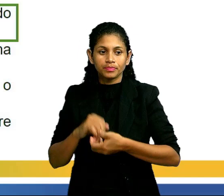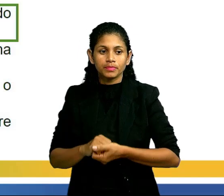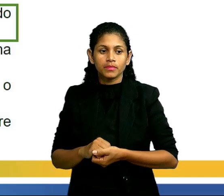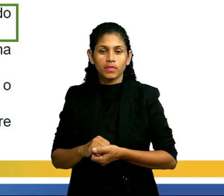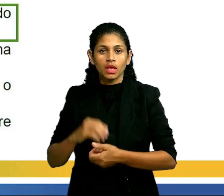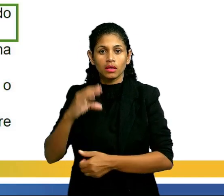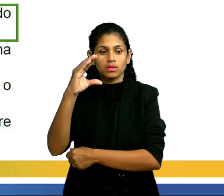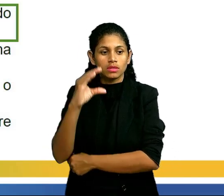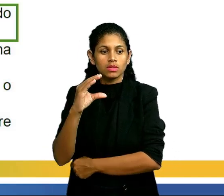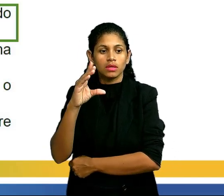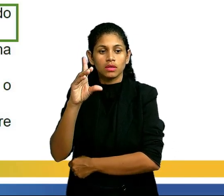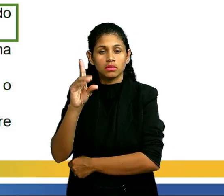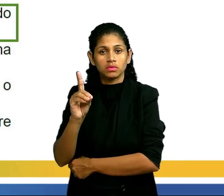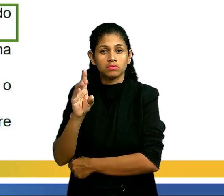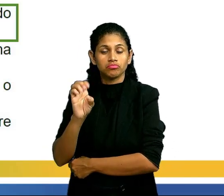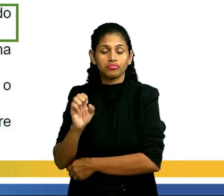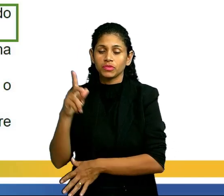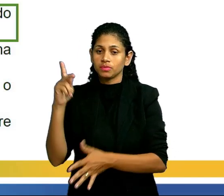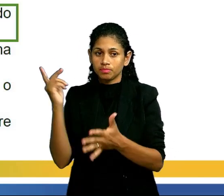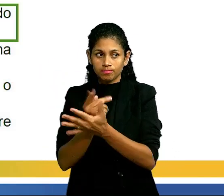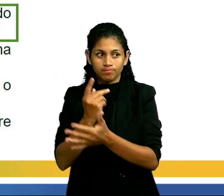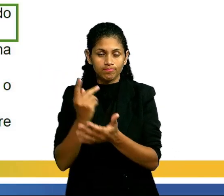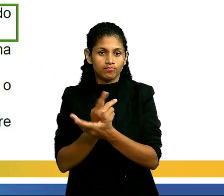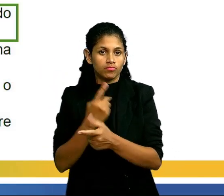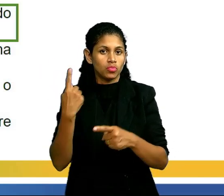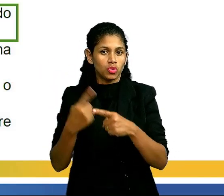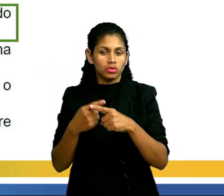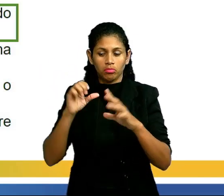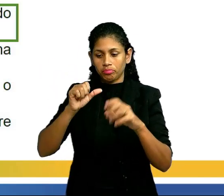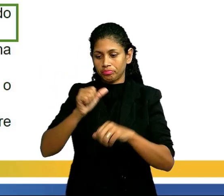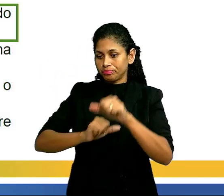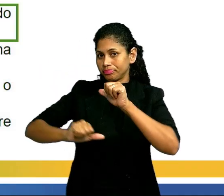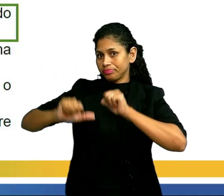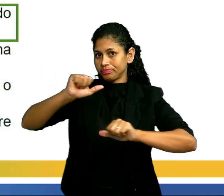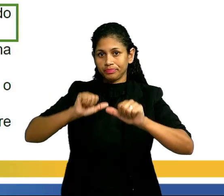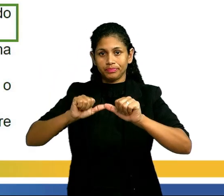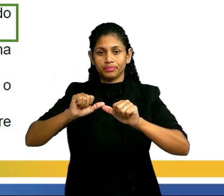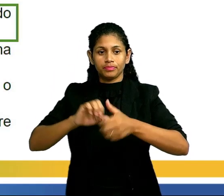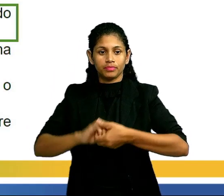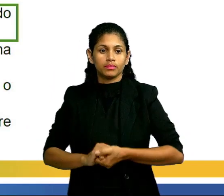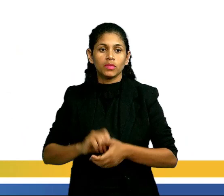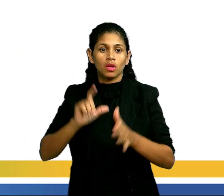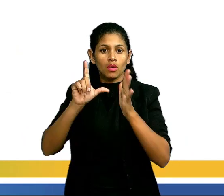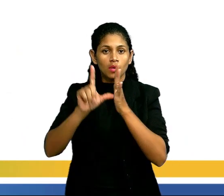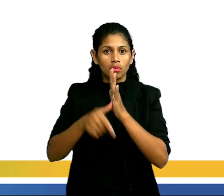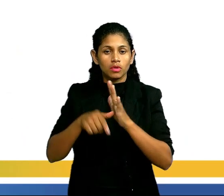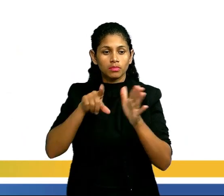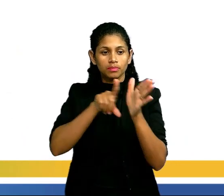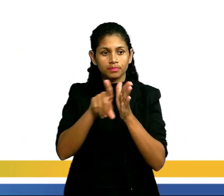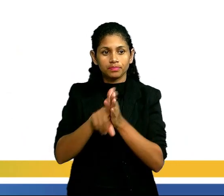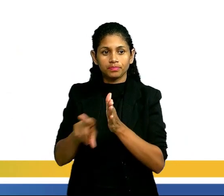C, a D, quer dizer, e a E estão erradas porque elas estão todas ao contrário, tá? Vamos para a próxima questão.